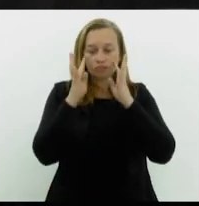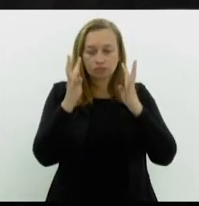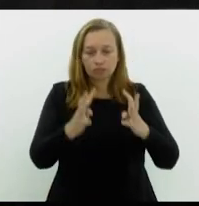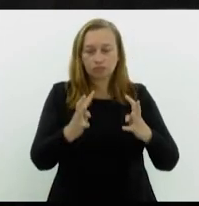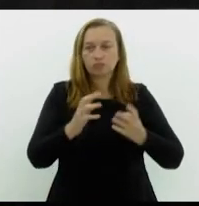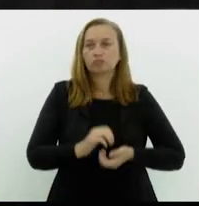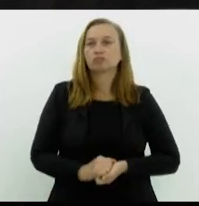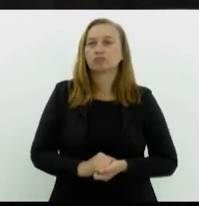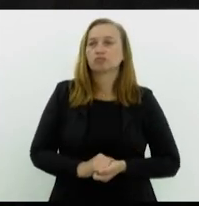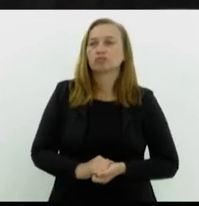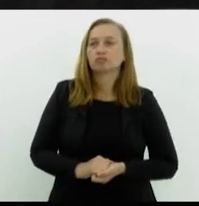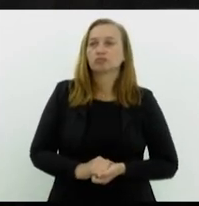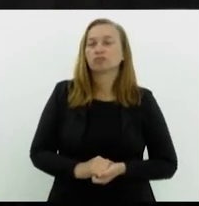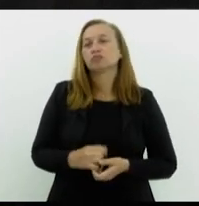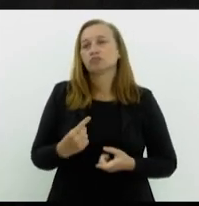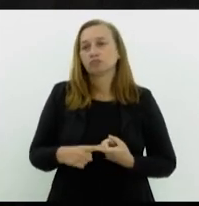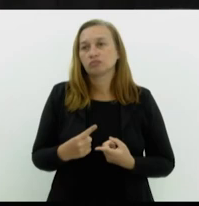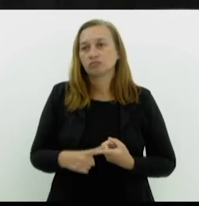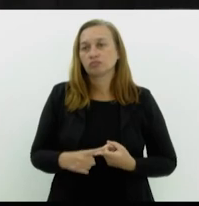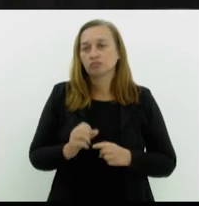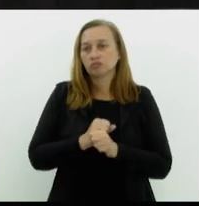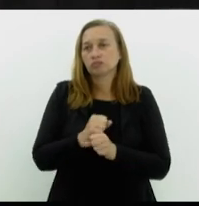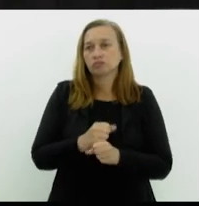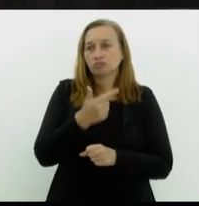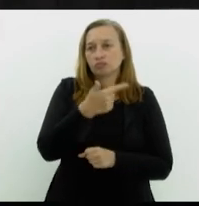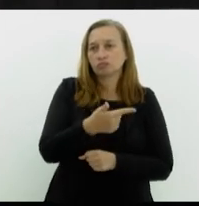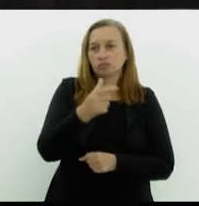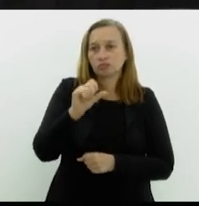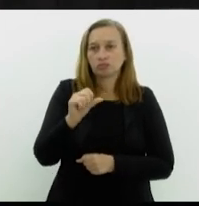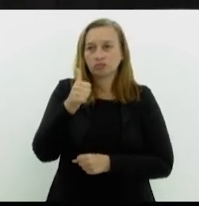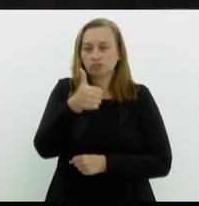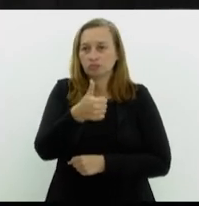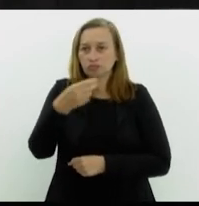atenção, porque neste ano